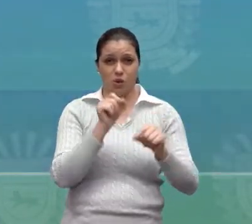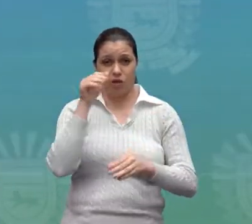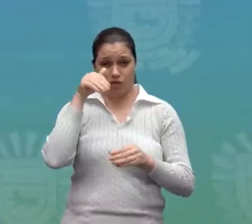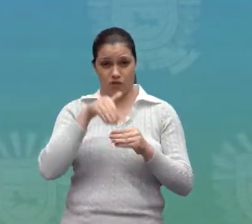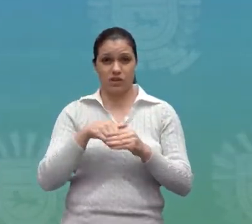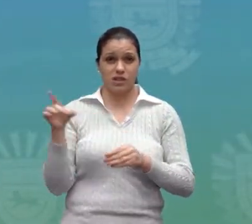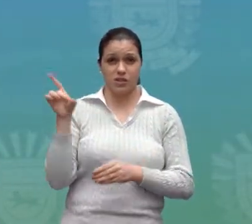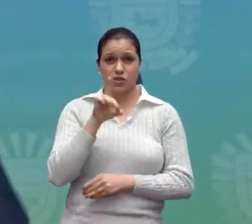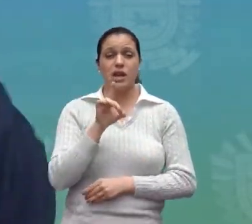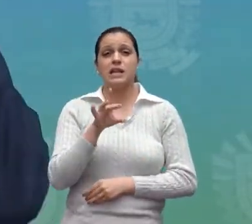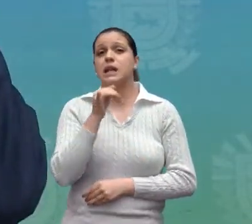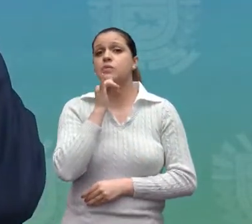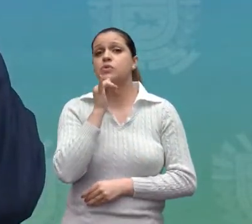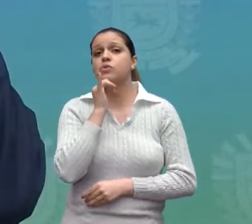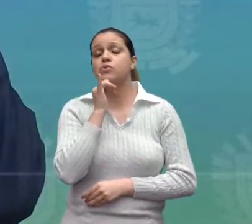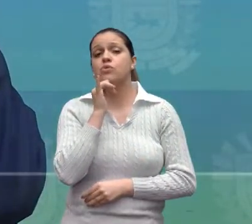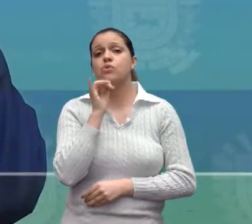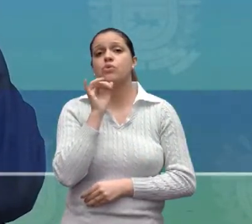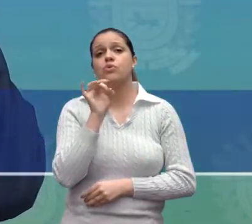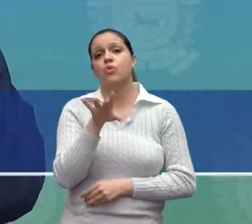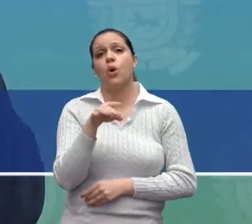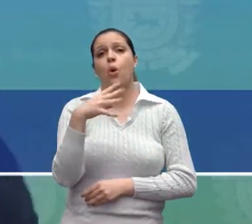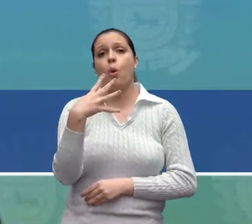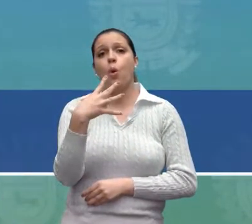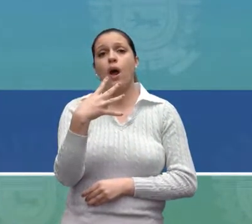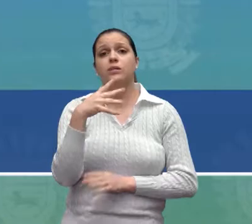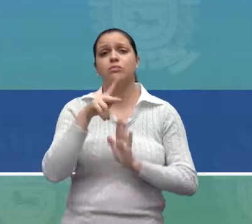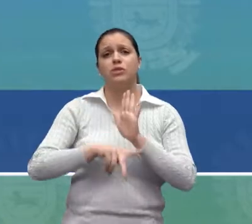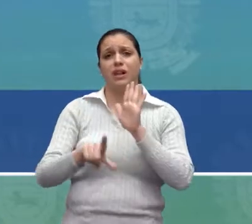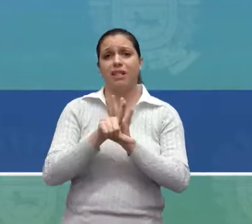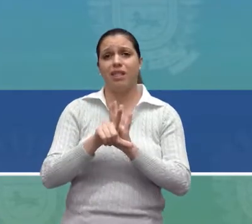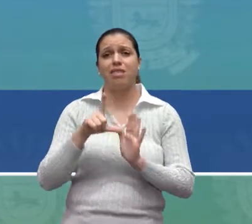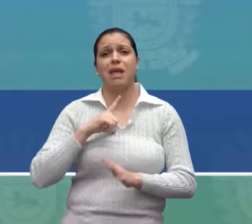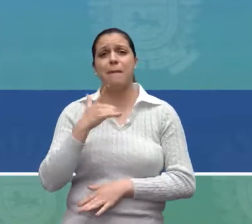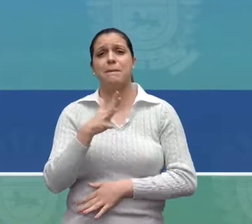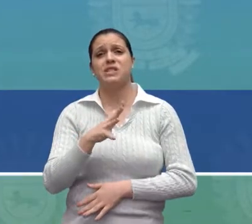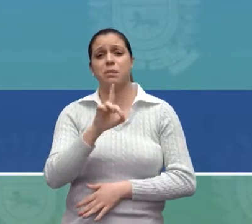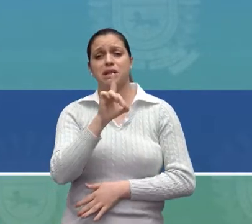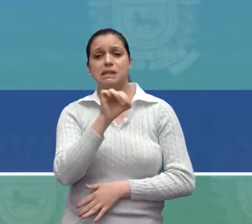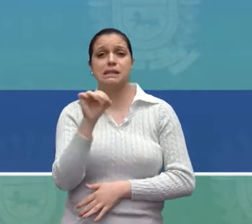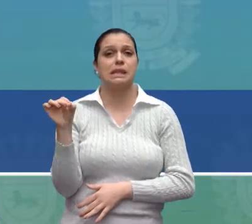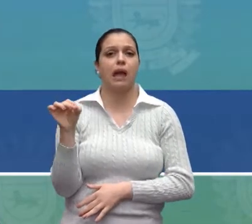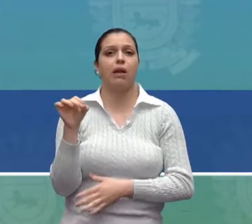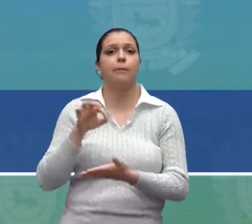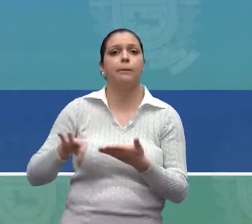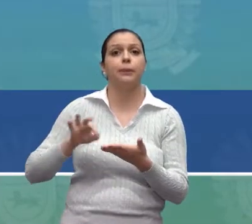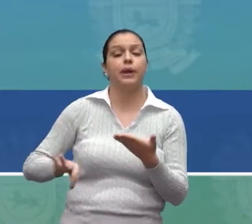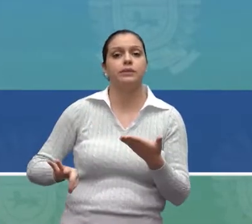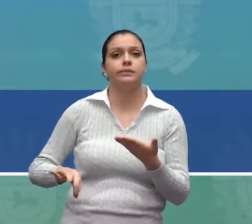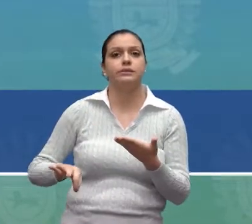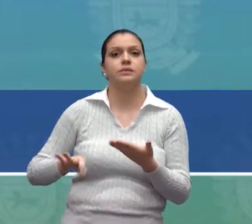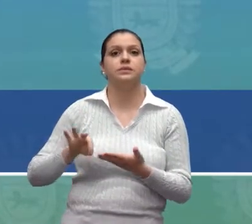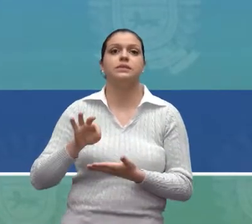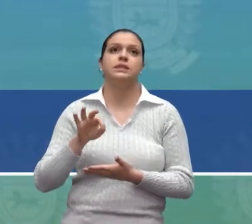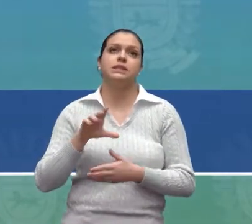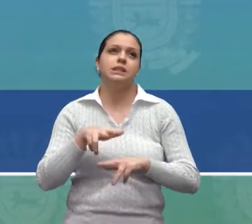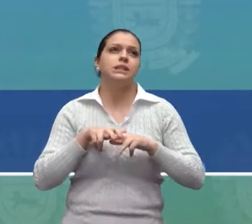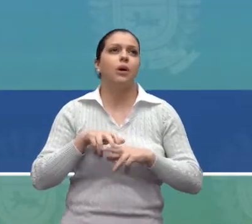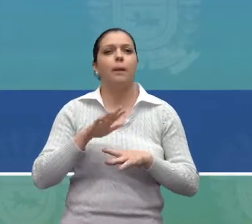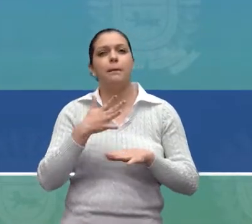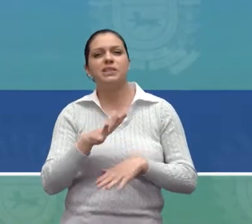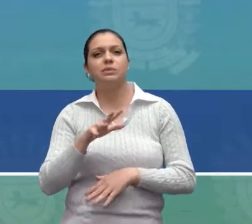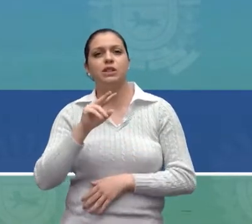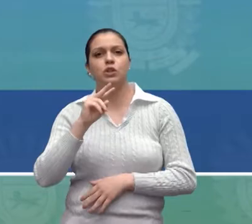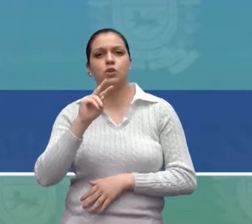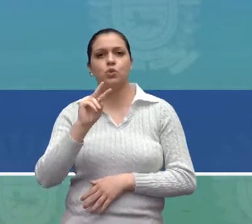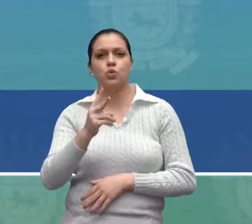projetos de lei que foram em votação hoje, dá em torno de 100 páginas. Então é como se a gente estivesse tirando